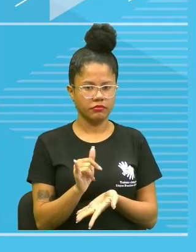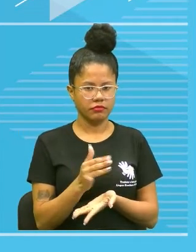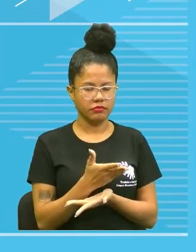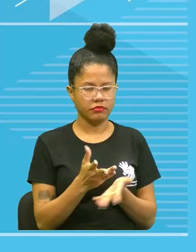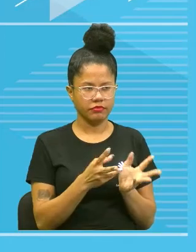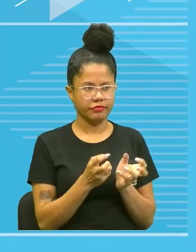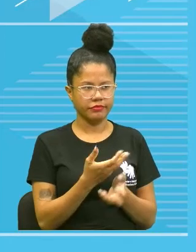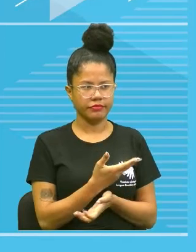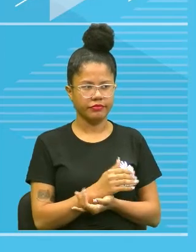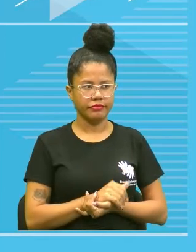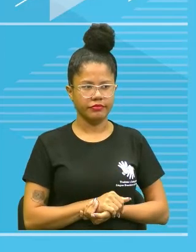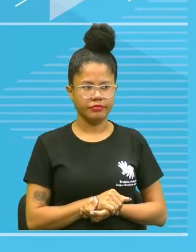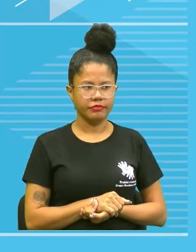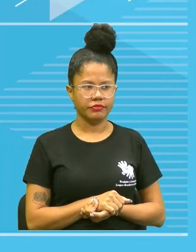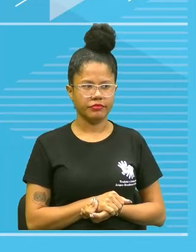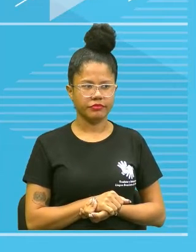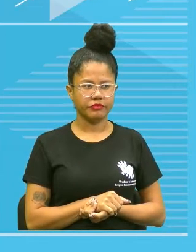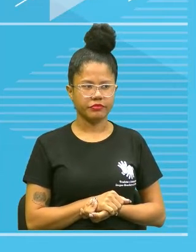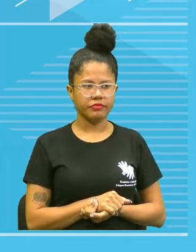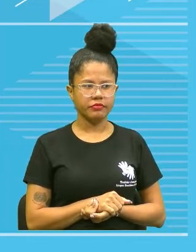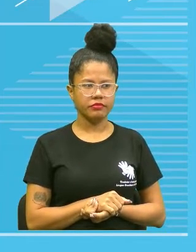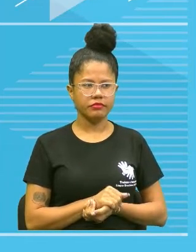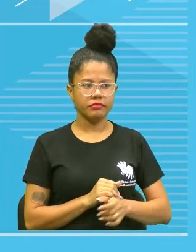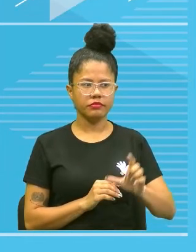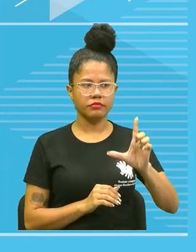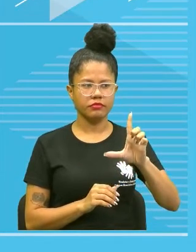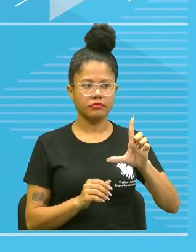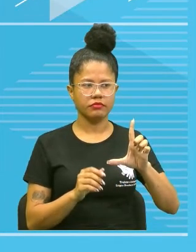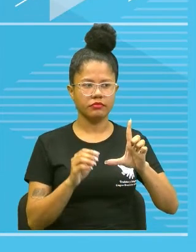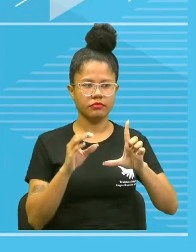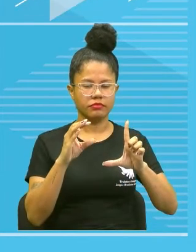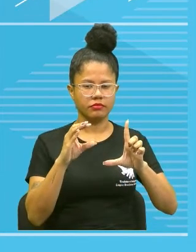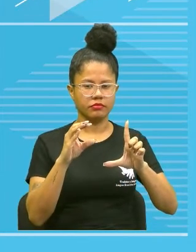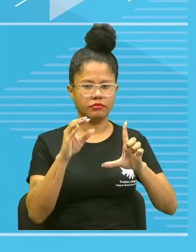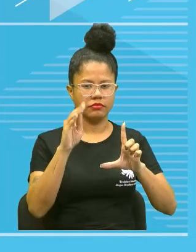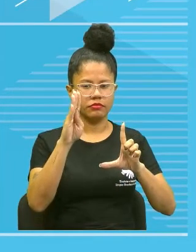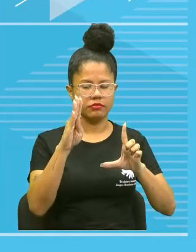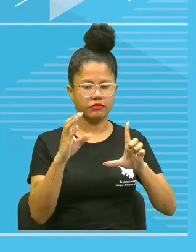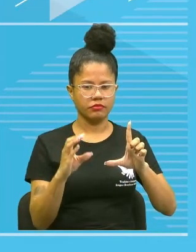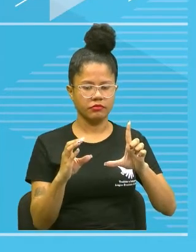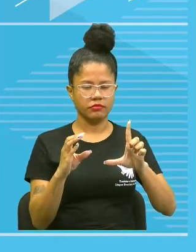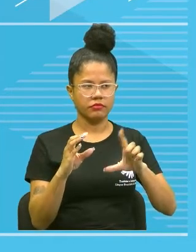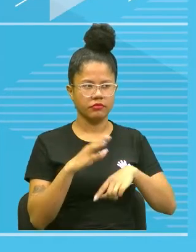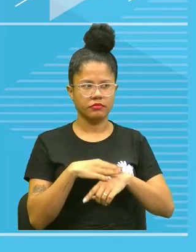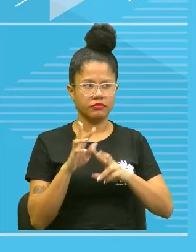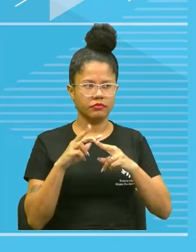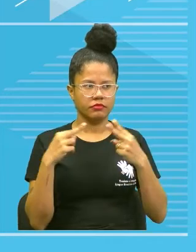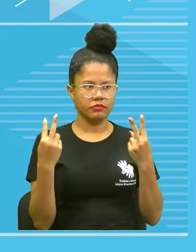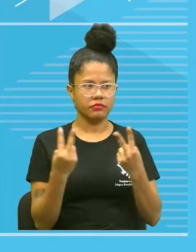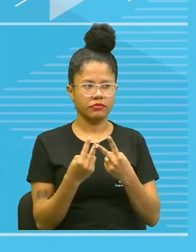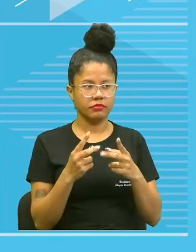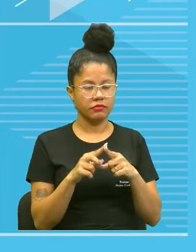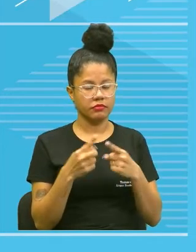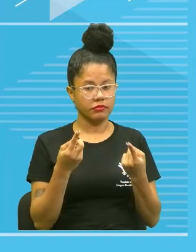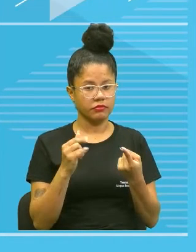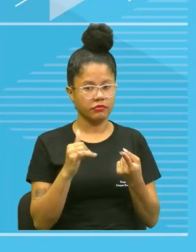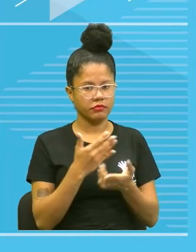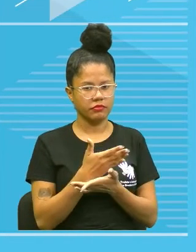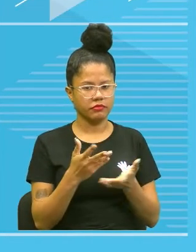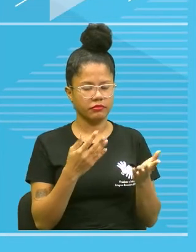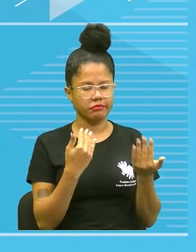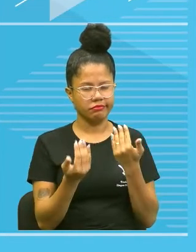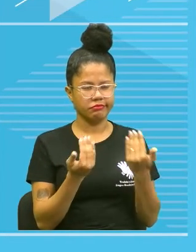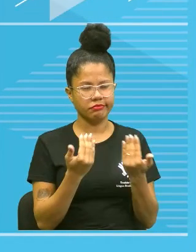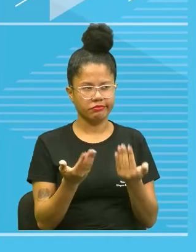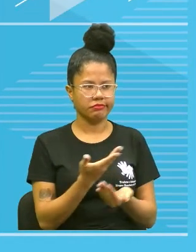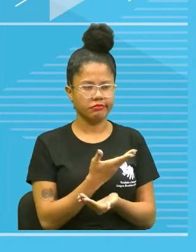gráfico, olha aí, eu também tenho um aumento de volume. Mas se você comparar com o aumento de